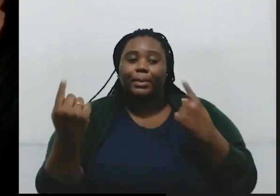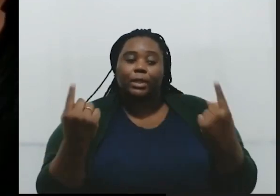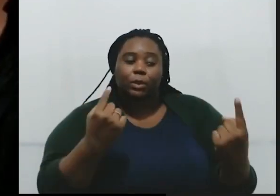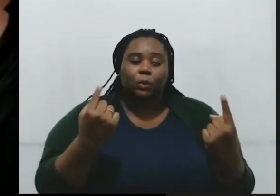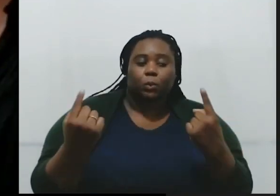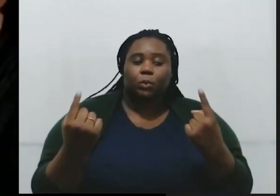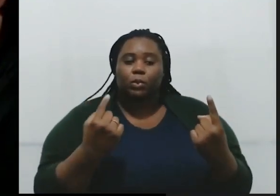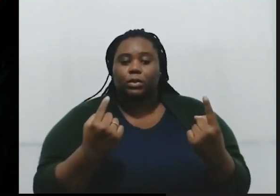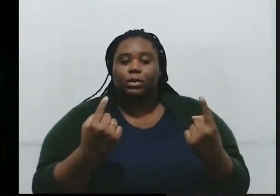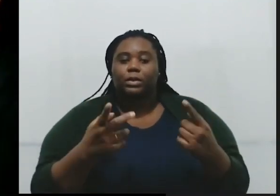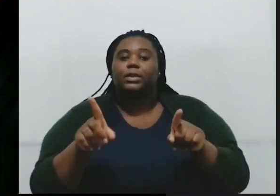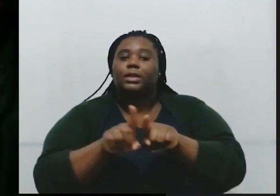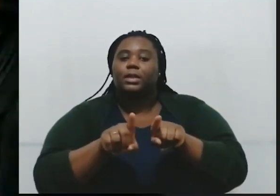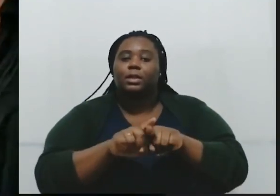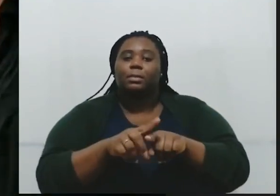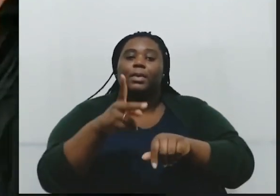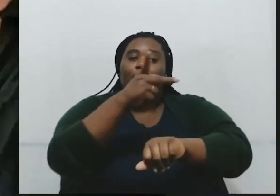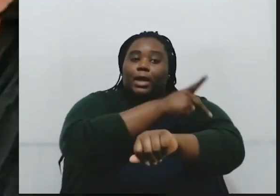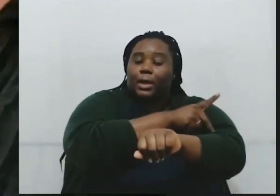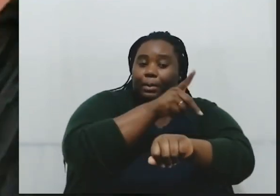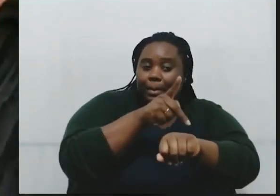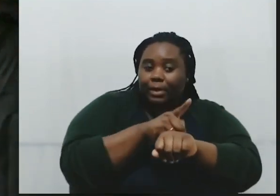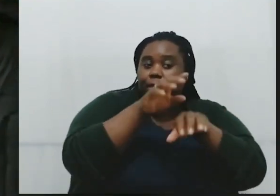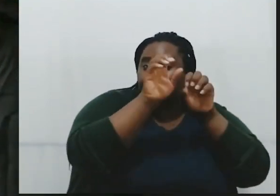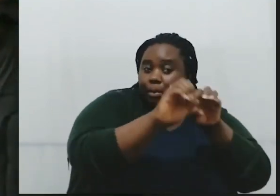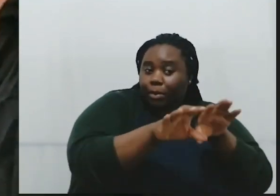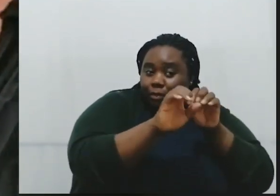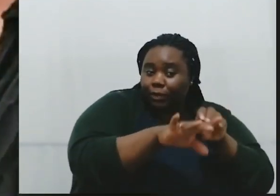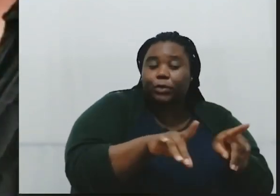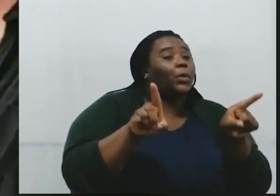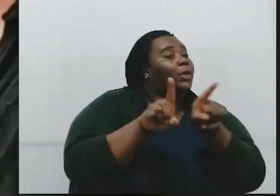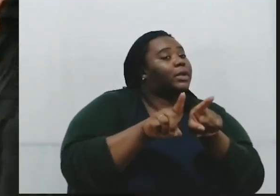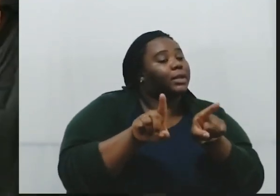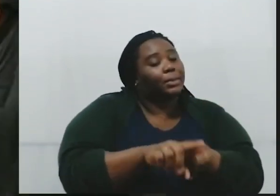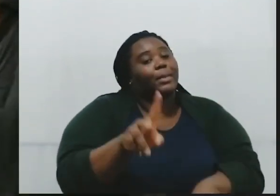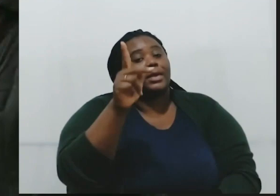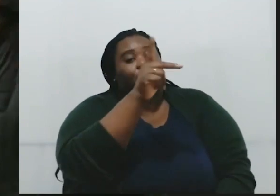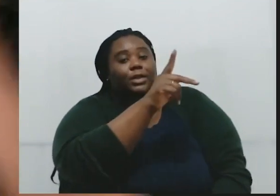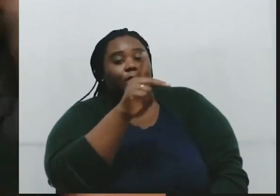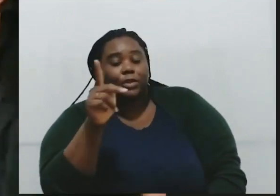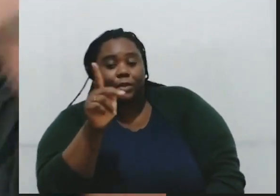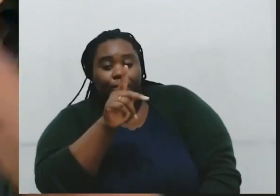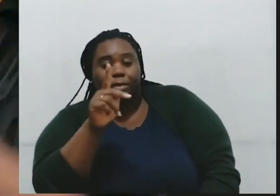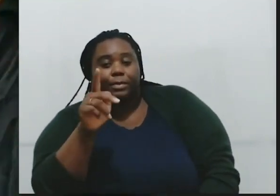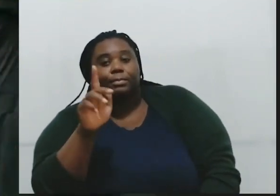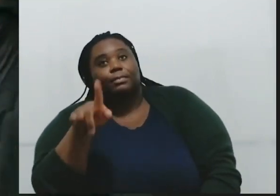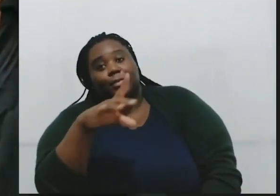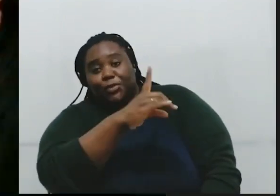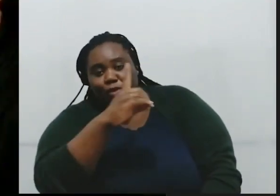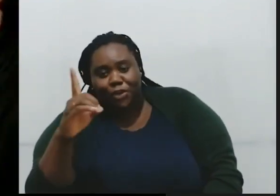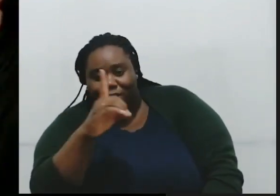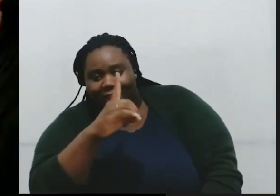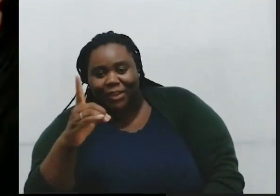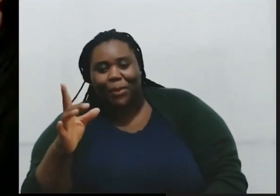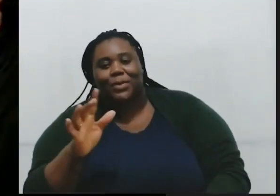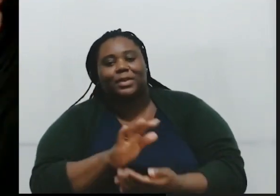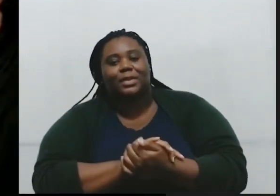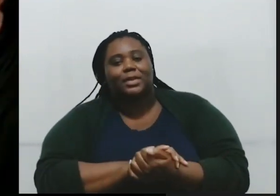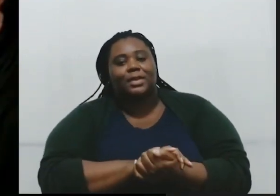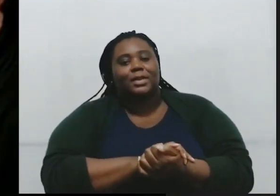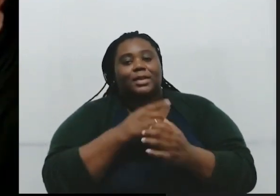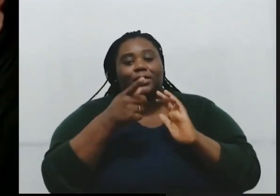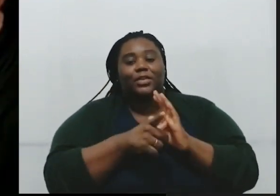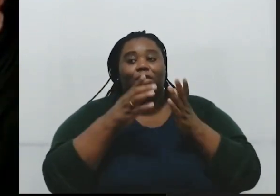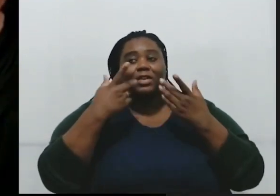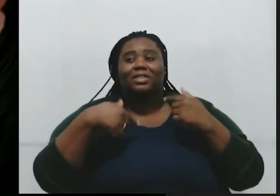E aí eu fui gostando mais de estar fora da cena, né, no caso, fora do palco, mas com esse olhar mais geral. Eu acho que eu tenho essa